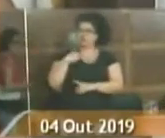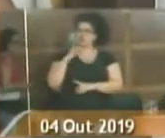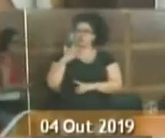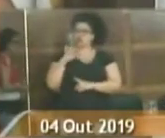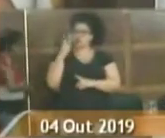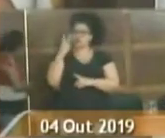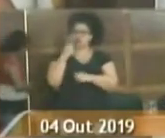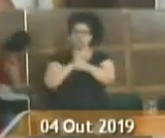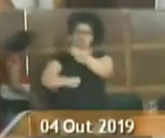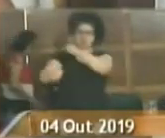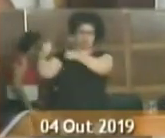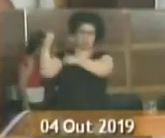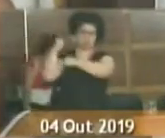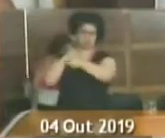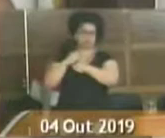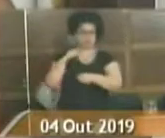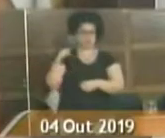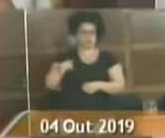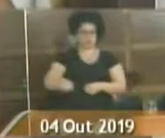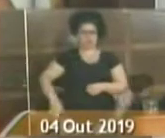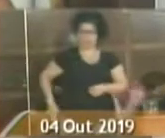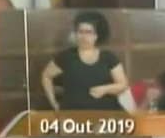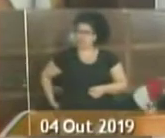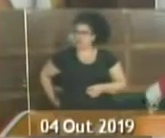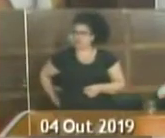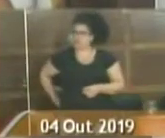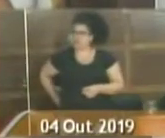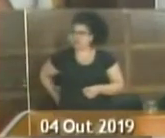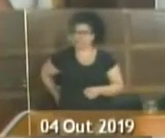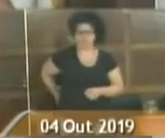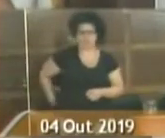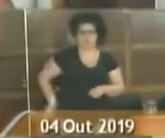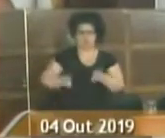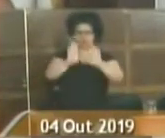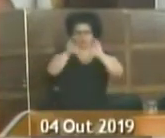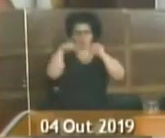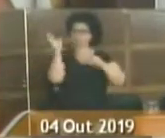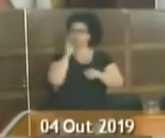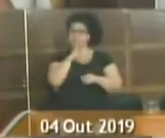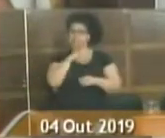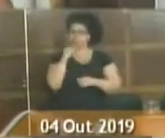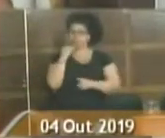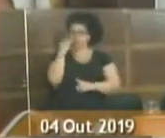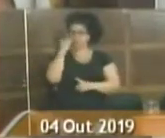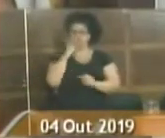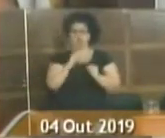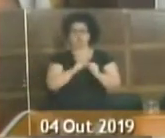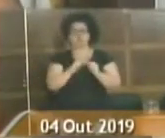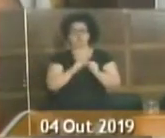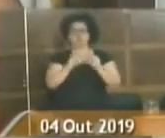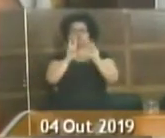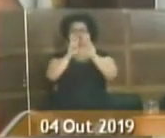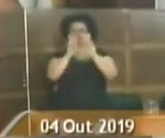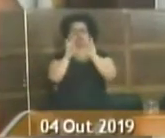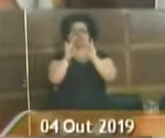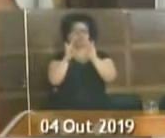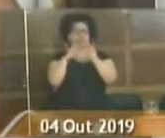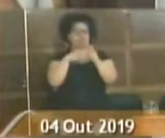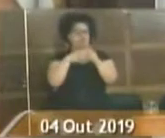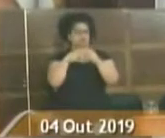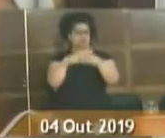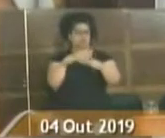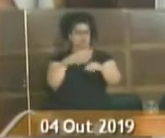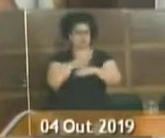ou menos, a gente esteve aqui numa audiência pública exatamente para falar sobre esse tema. Eu estive